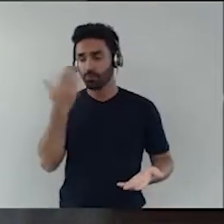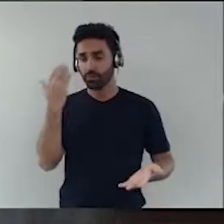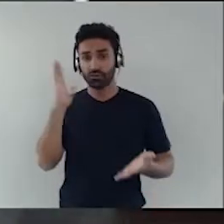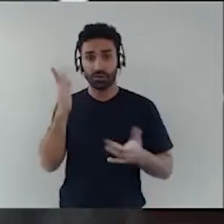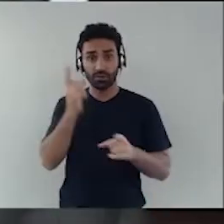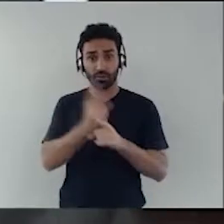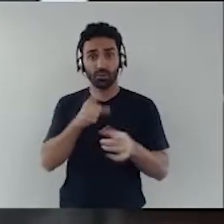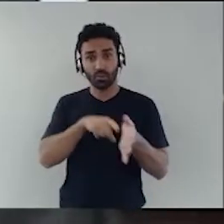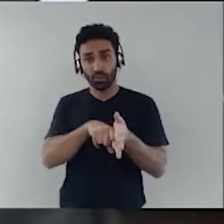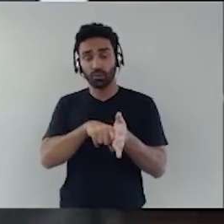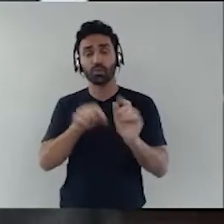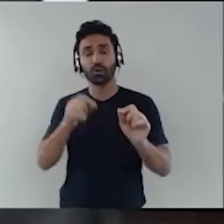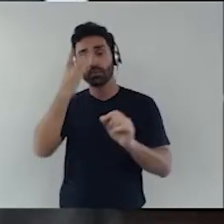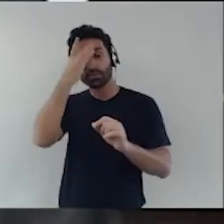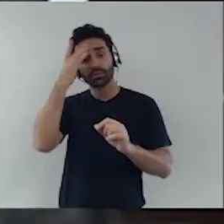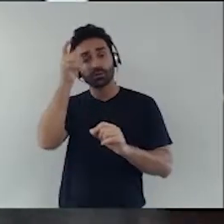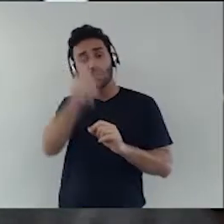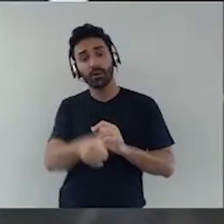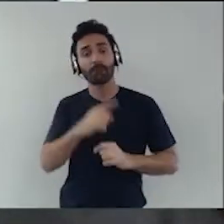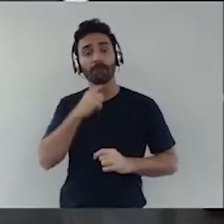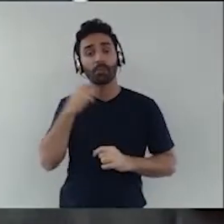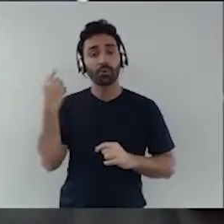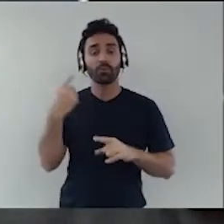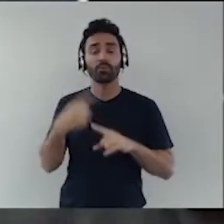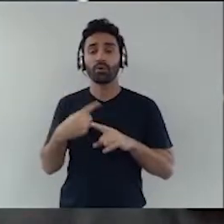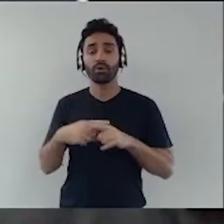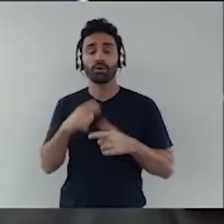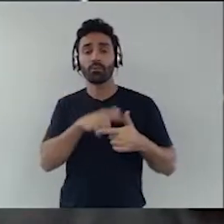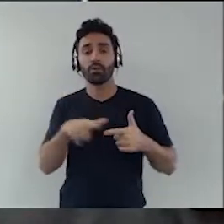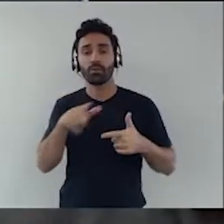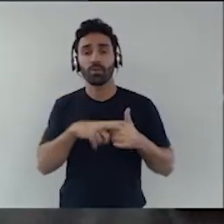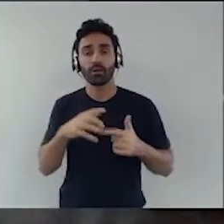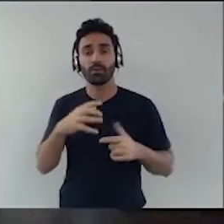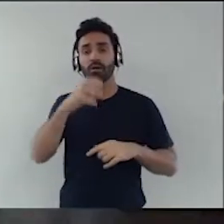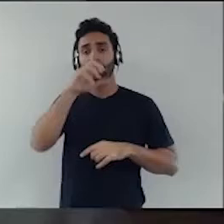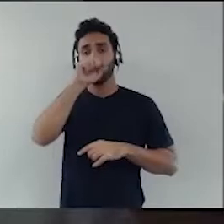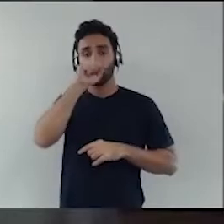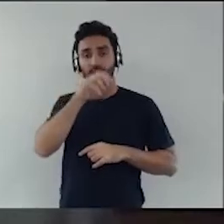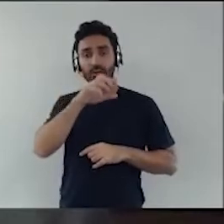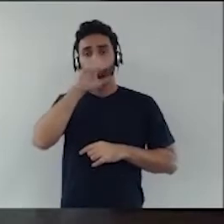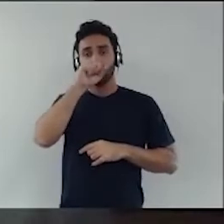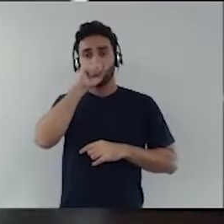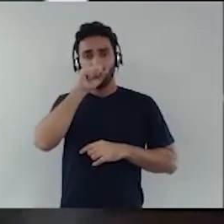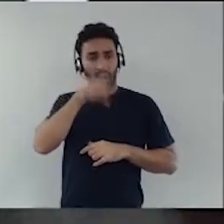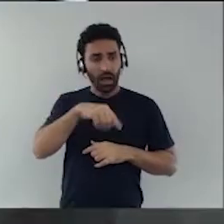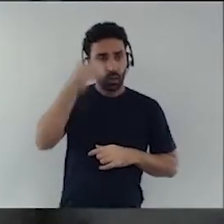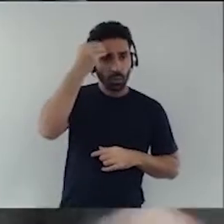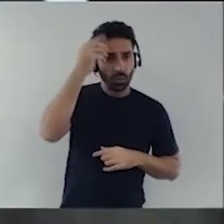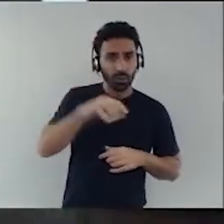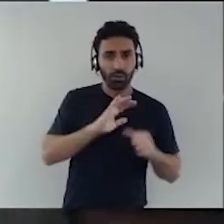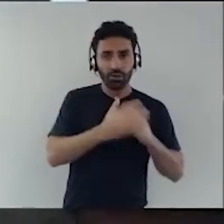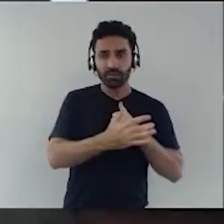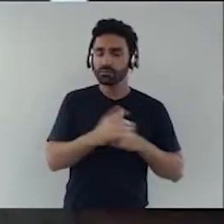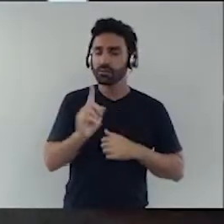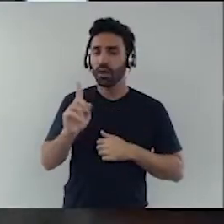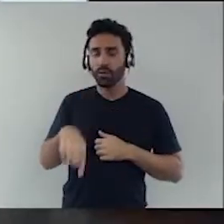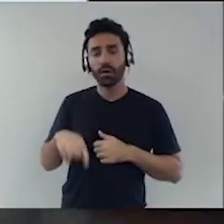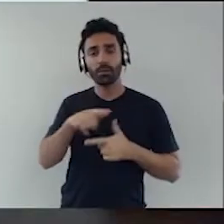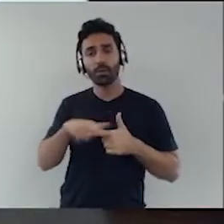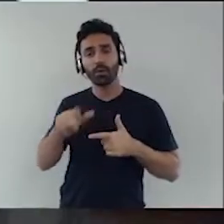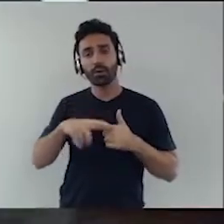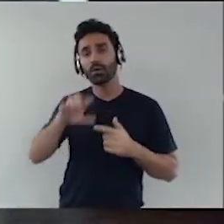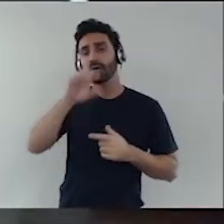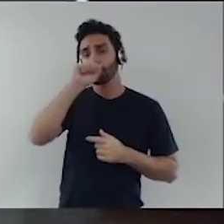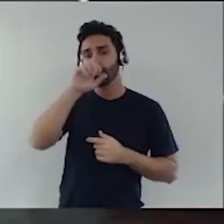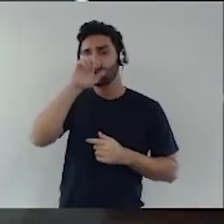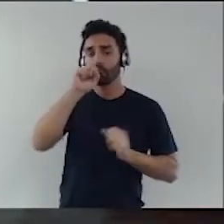é pessoas que morreram por problema respiratório. Associado à Covid, não. Está lá, problema respiratório. Pode